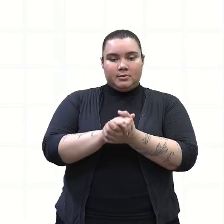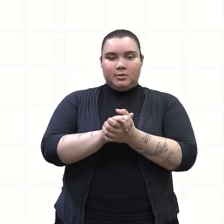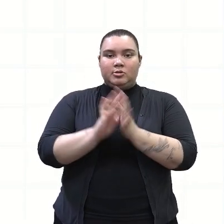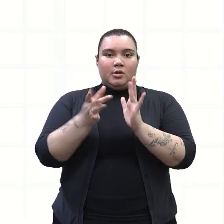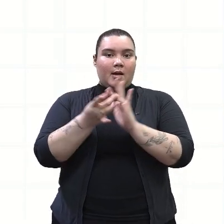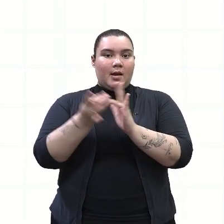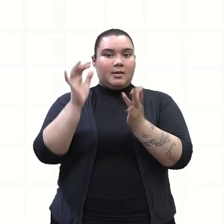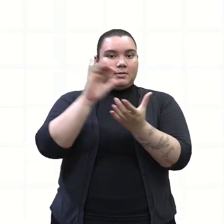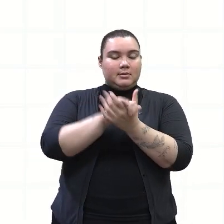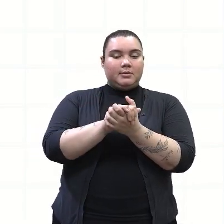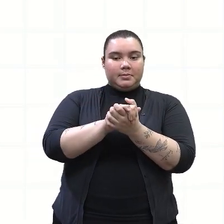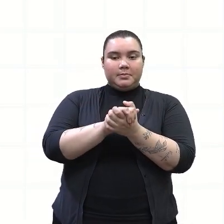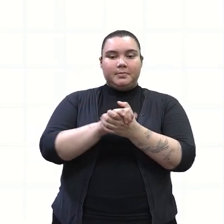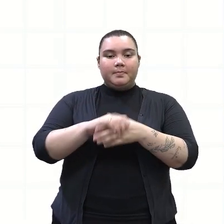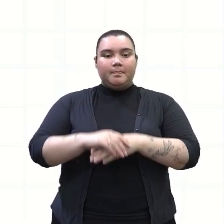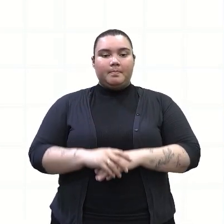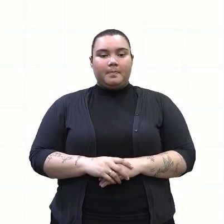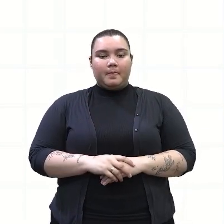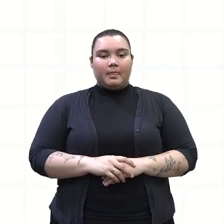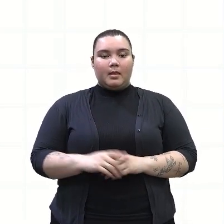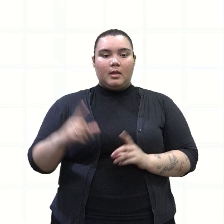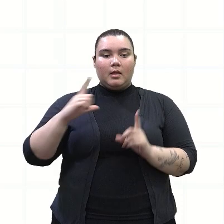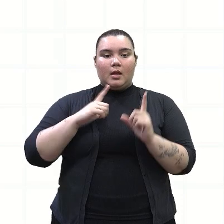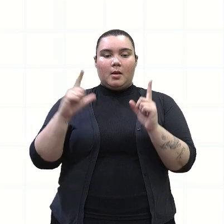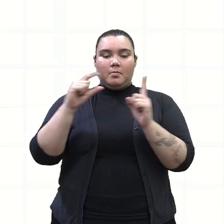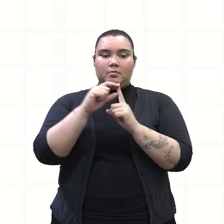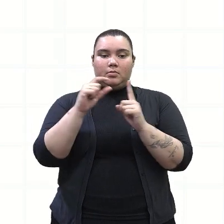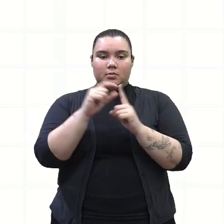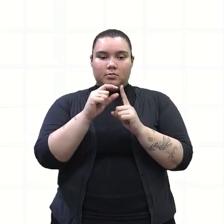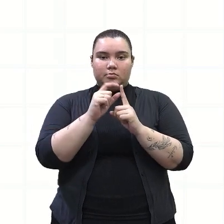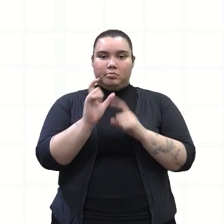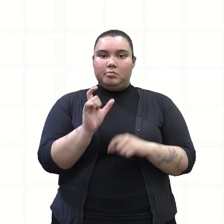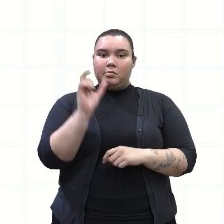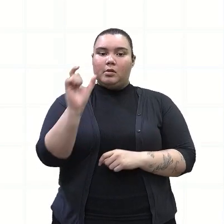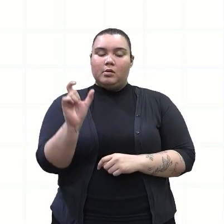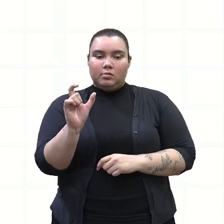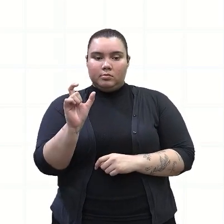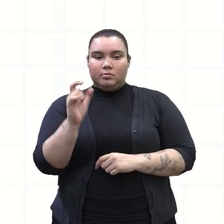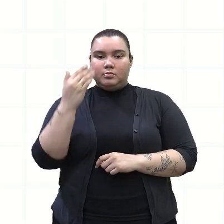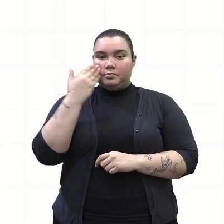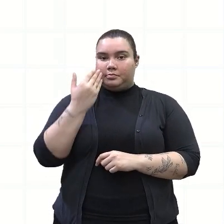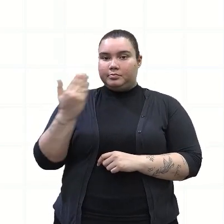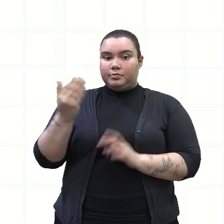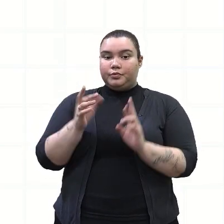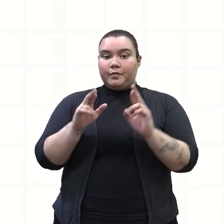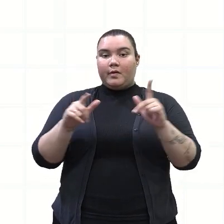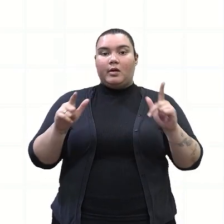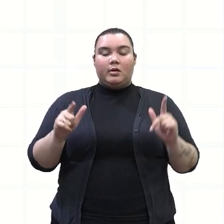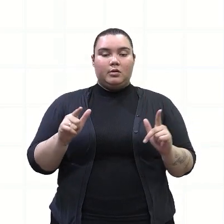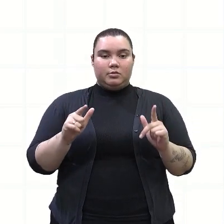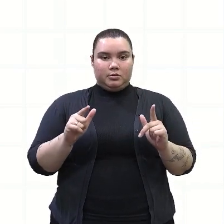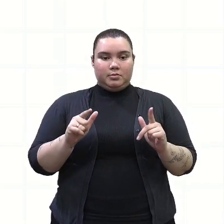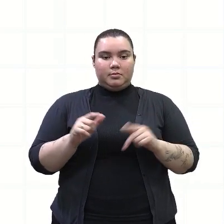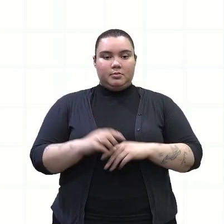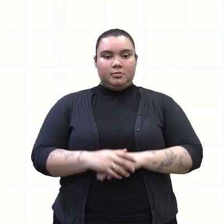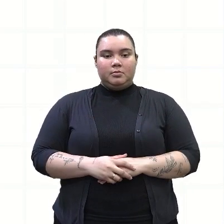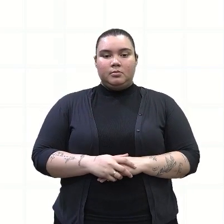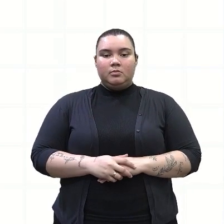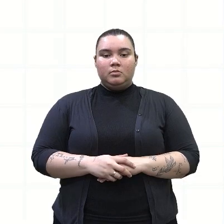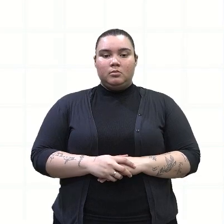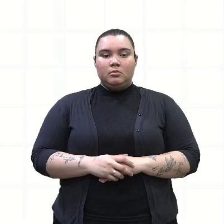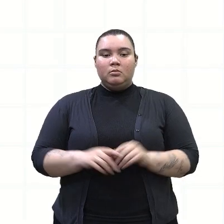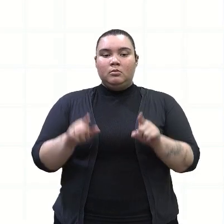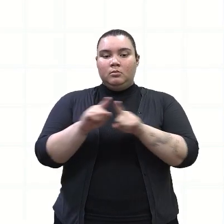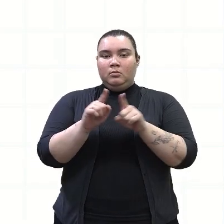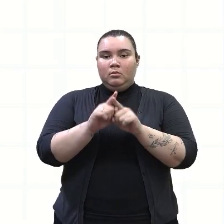casada. E aqui tem uma palavra que está em destaque das demais, está diferenciada. Assim como aqui